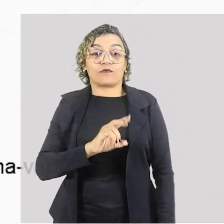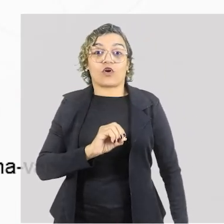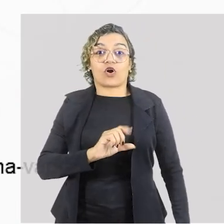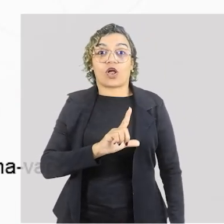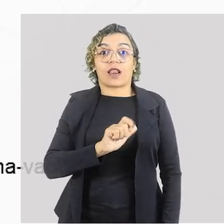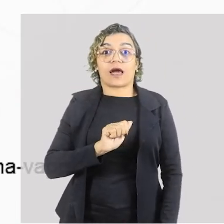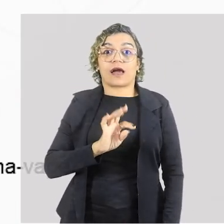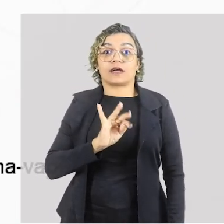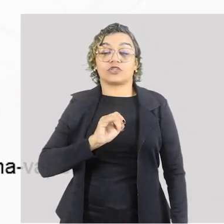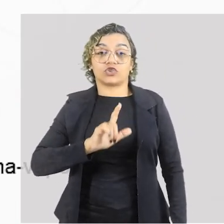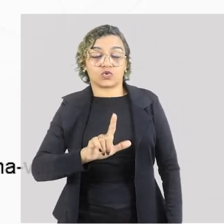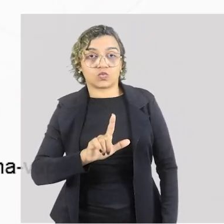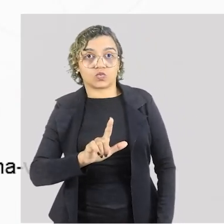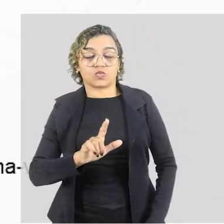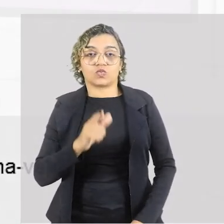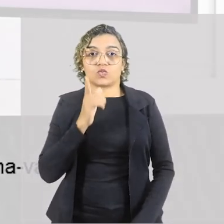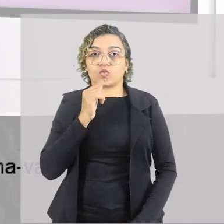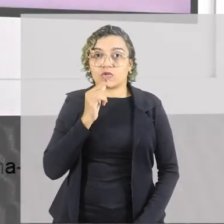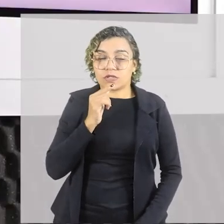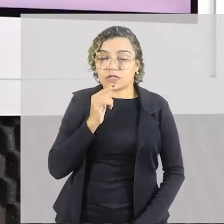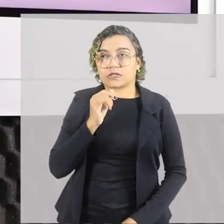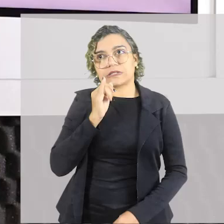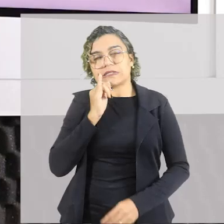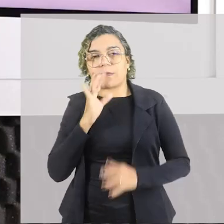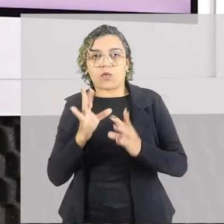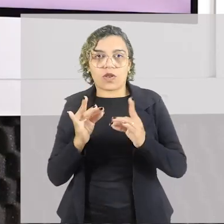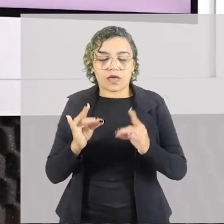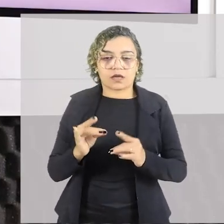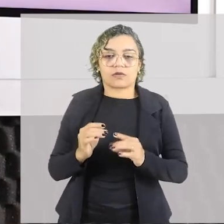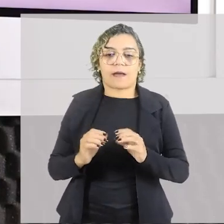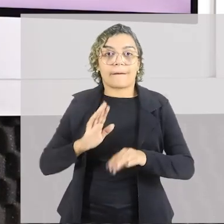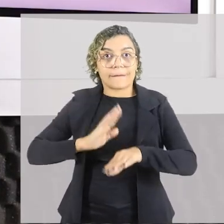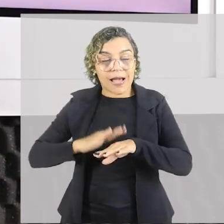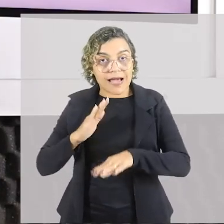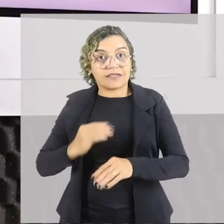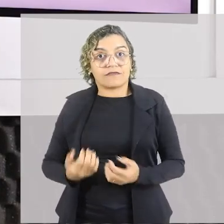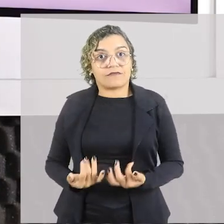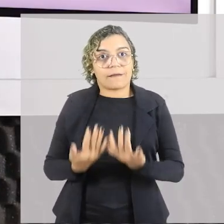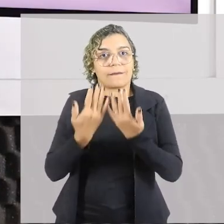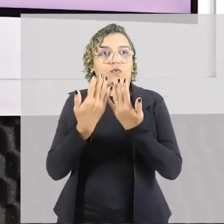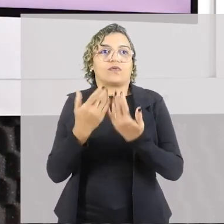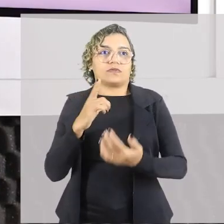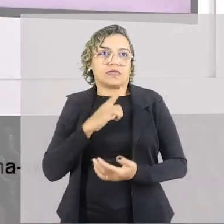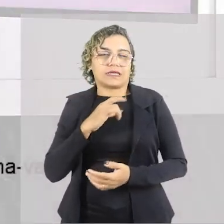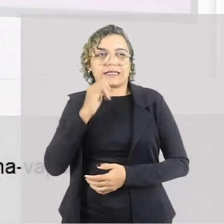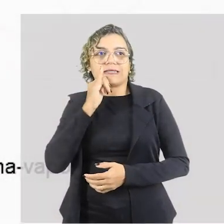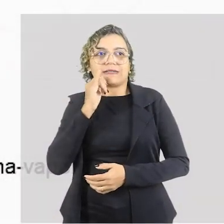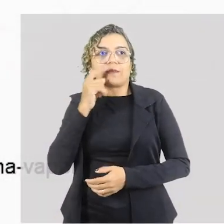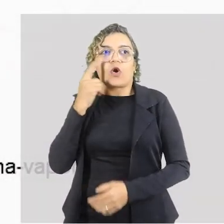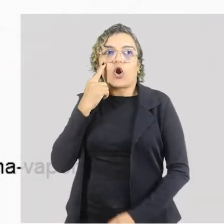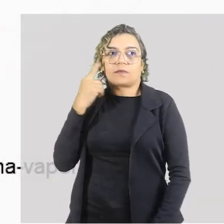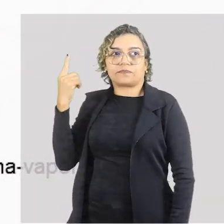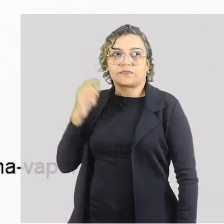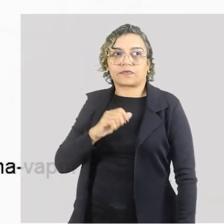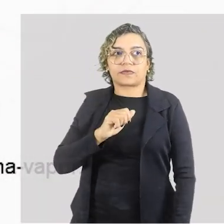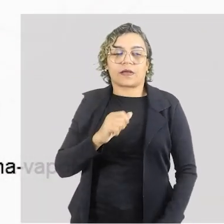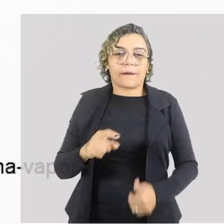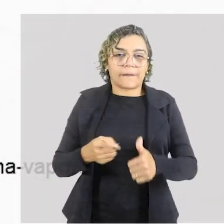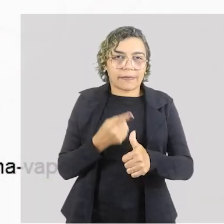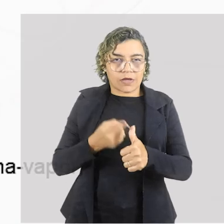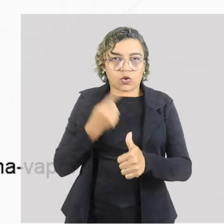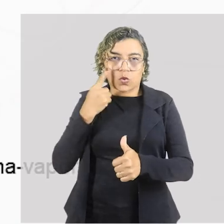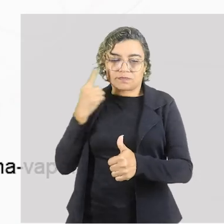um líquido, mais vapor ele gera, maior é a sua pressão de vapor. Então, a acetona, ó, aqui eu tenho água. Vou começar com a